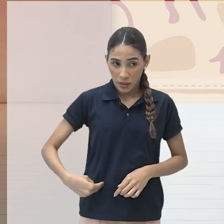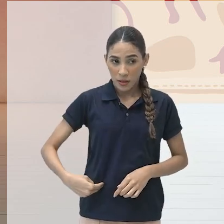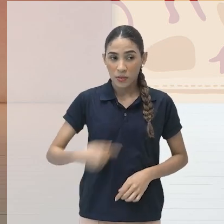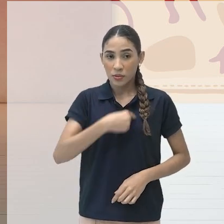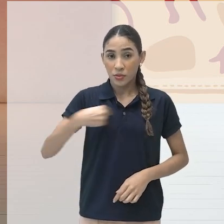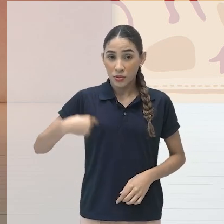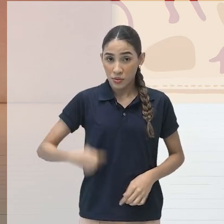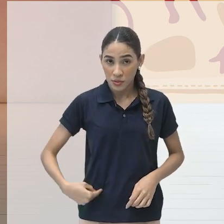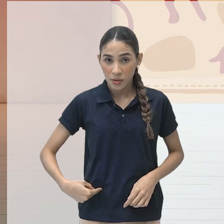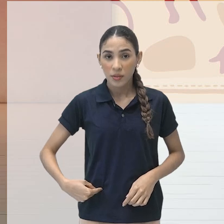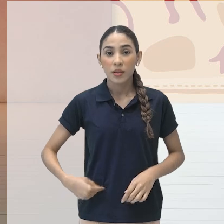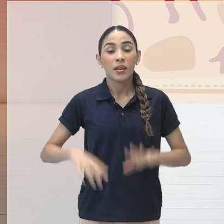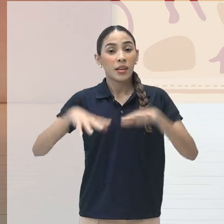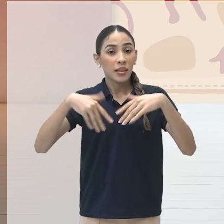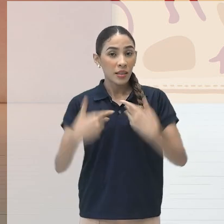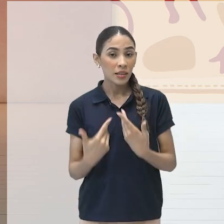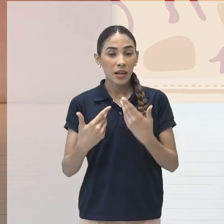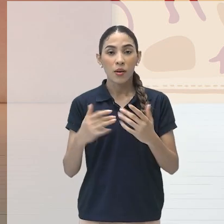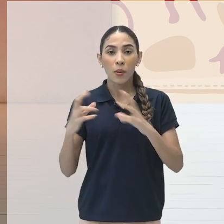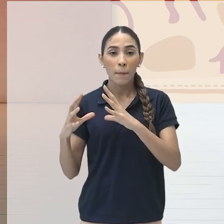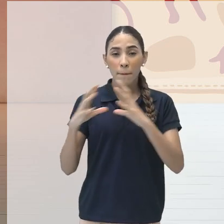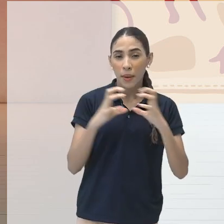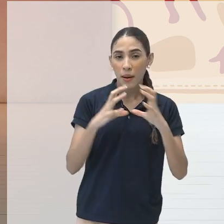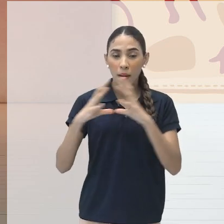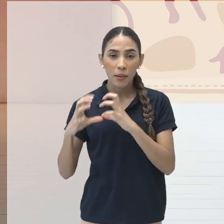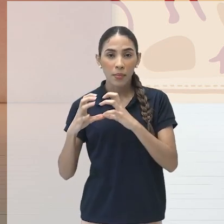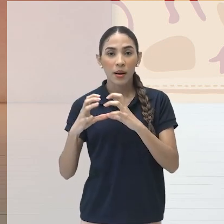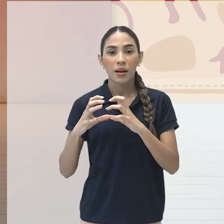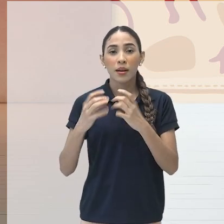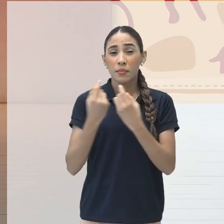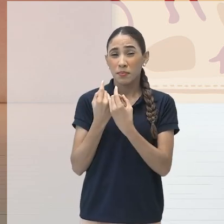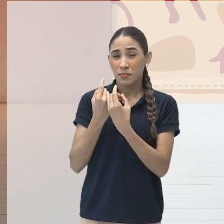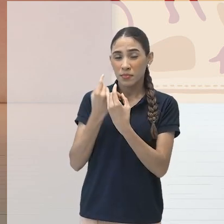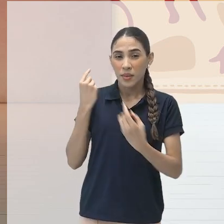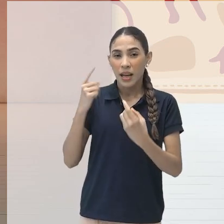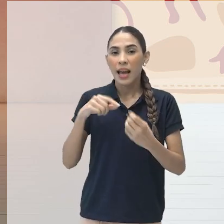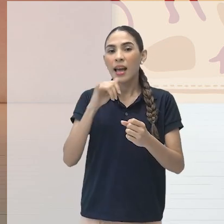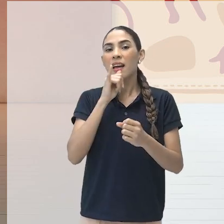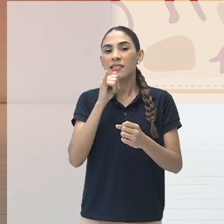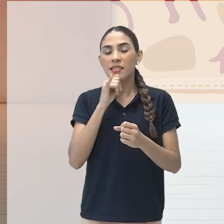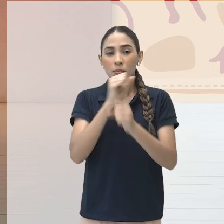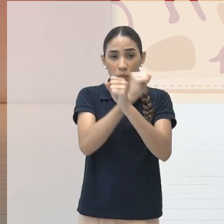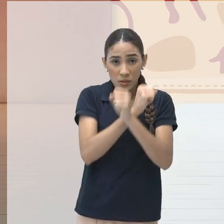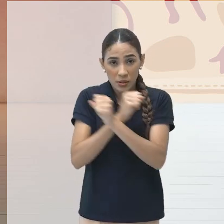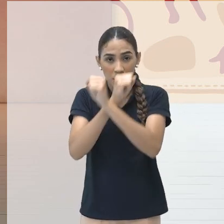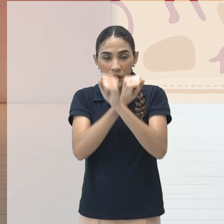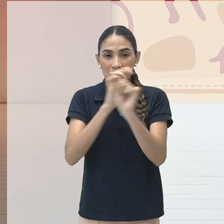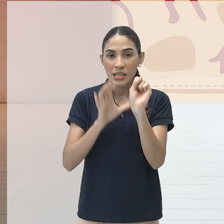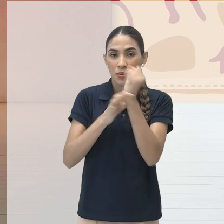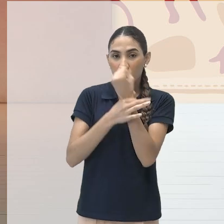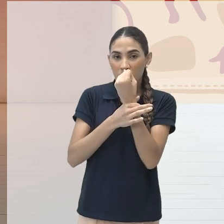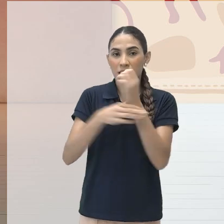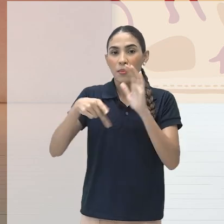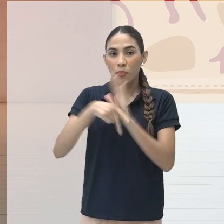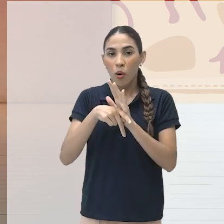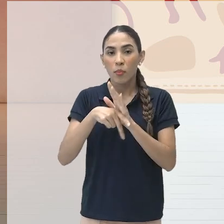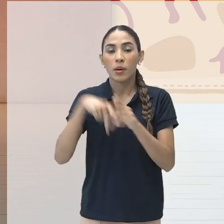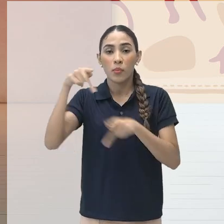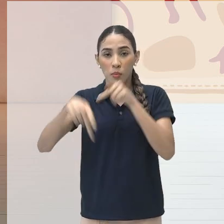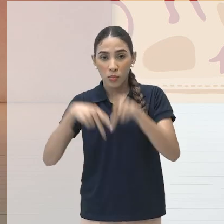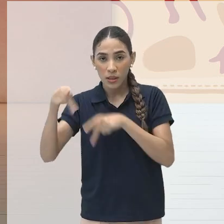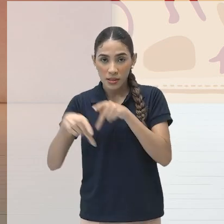tá? Então, essas lutas orientais, elas são tanto para a defesa da nação, quanto para do